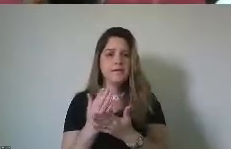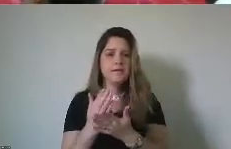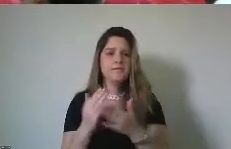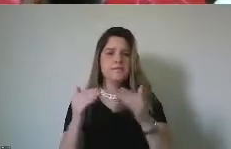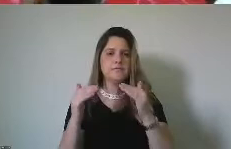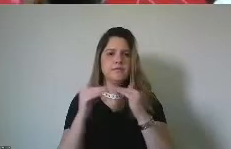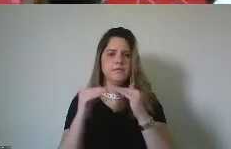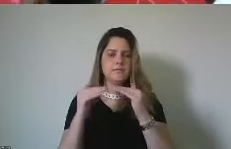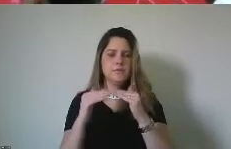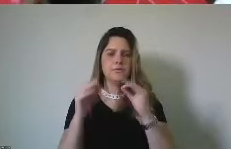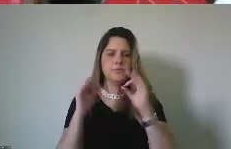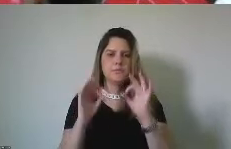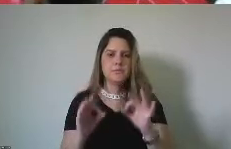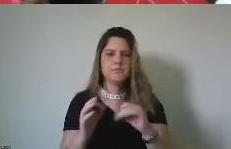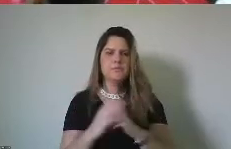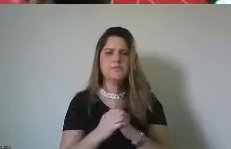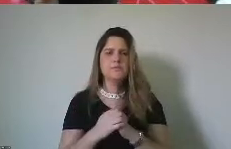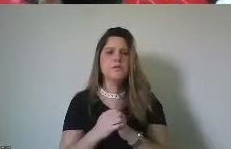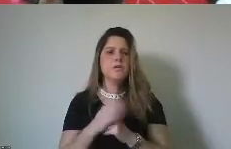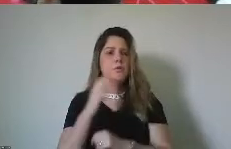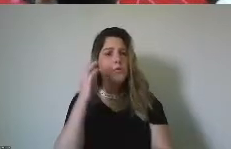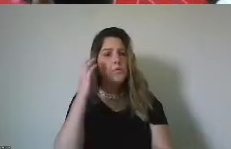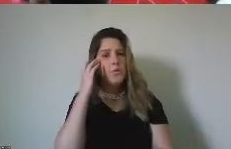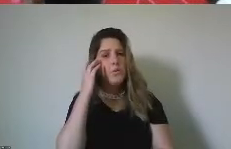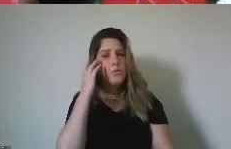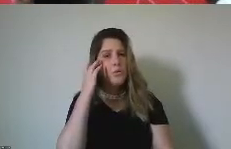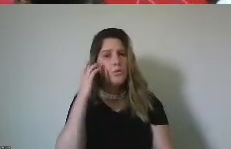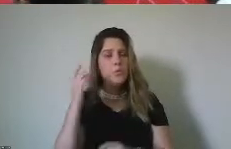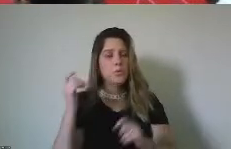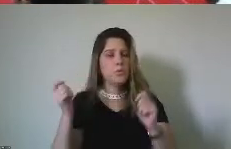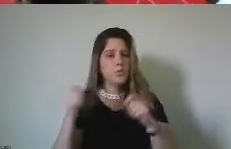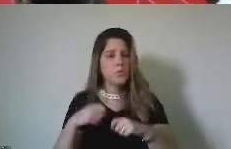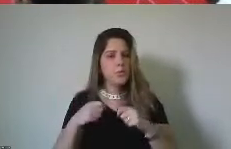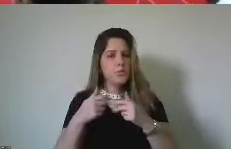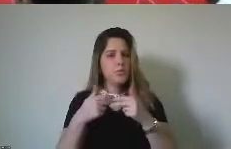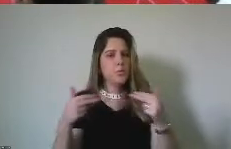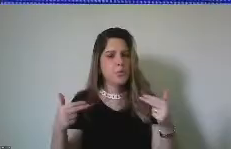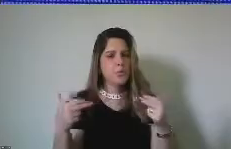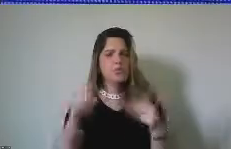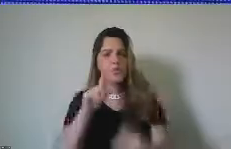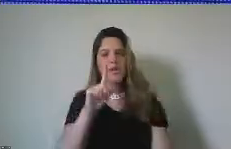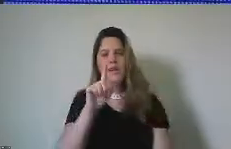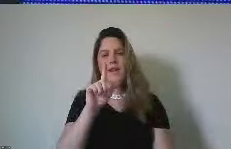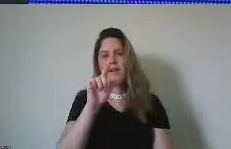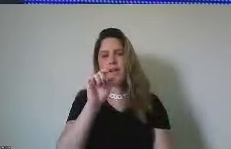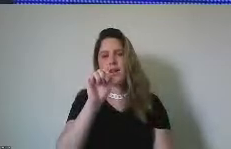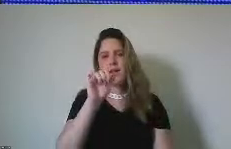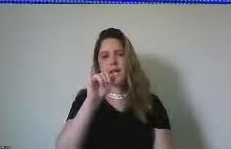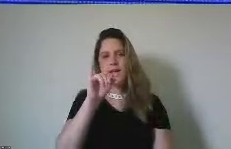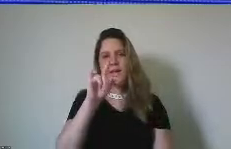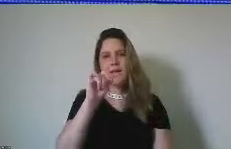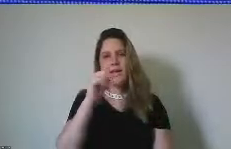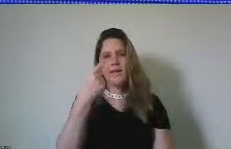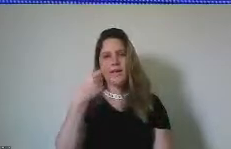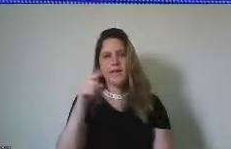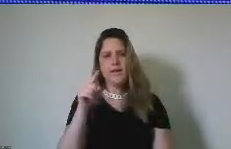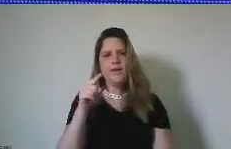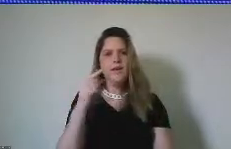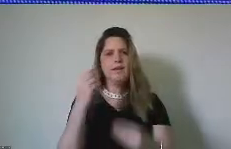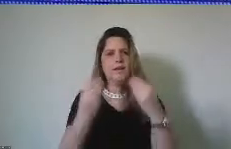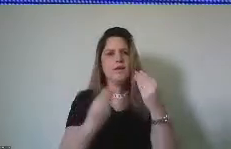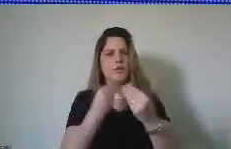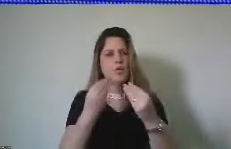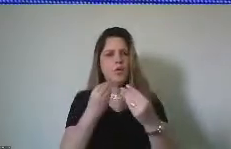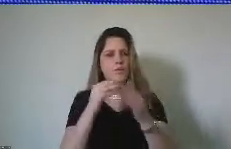não fica à vontade mas eu acho que o potencial da bateria para o próximo leilão vai depender muito daquela questão do como os requisitos